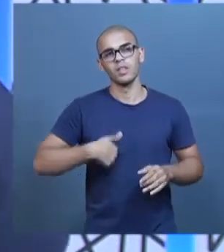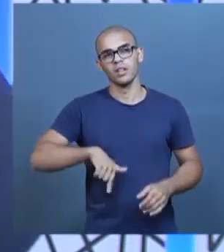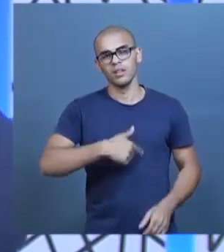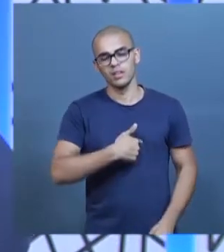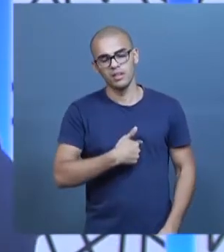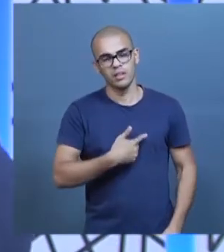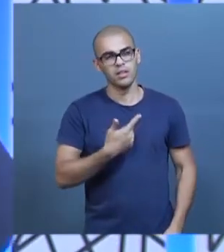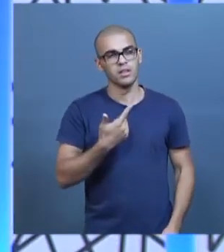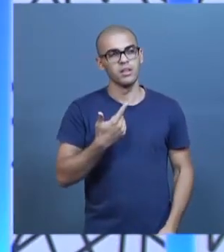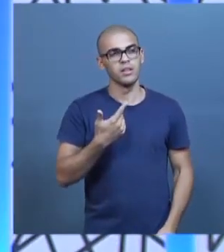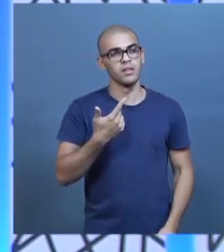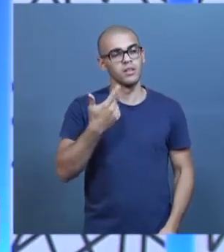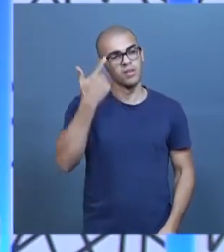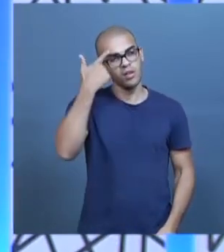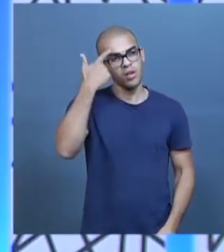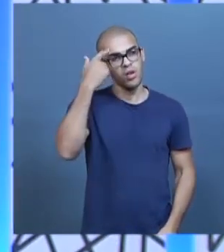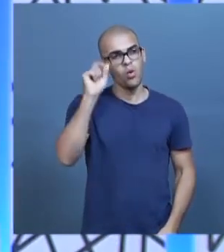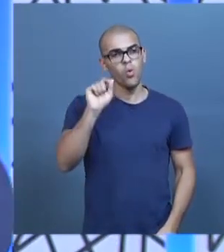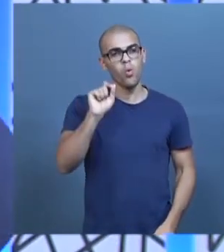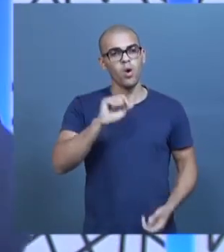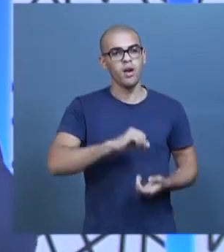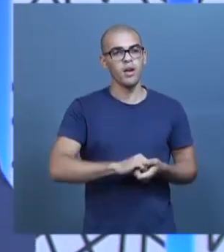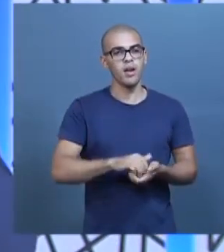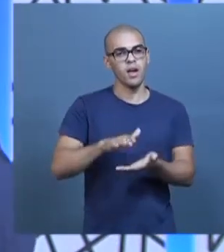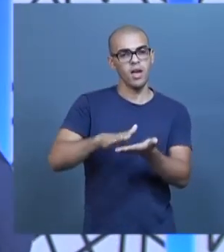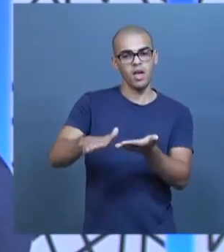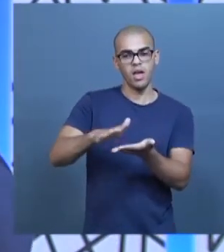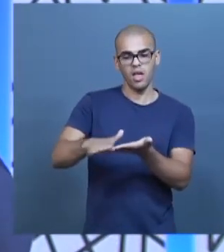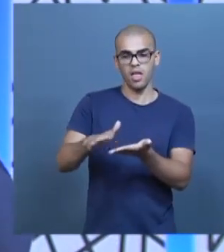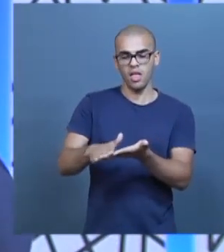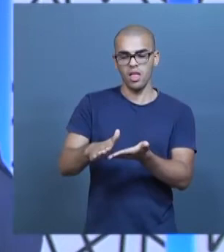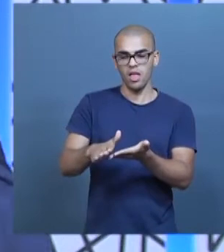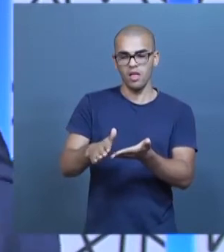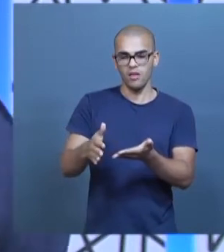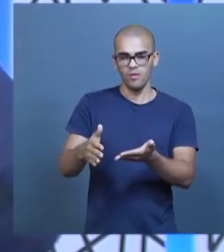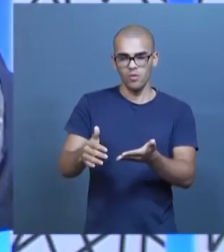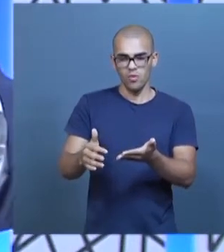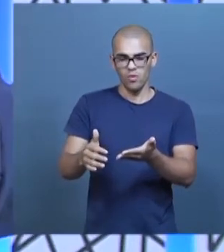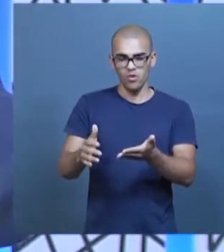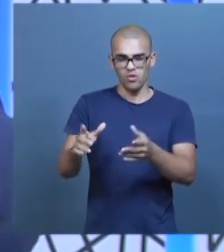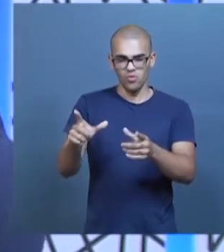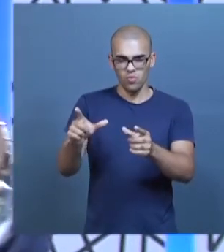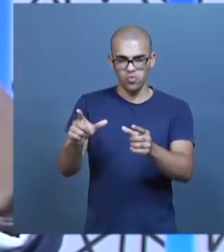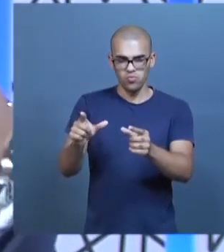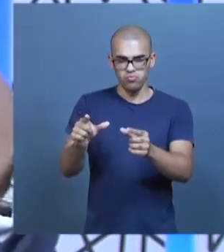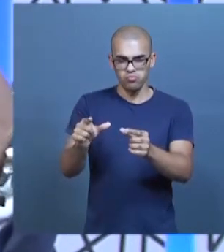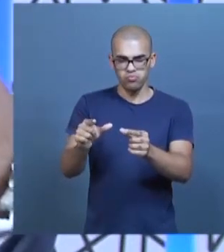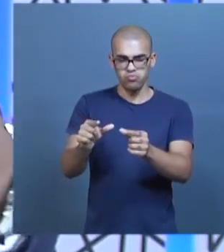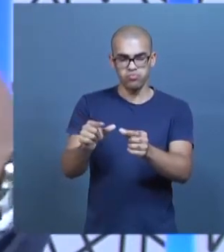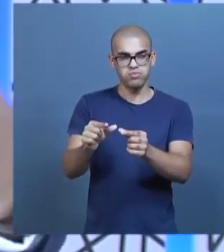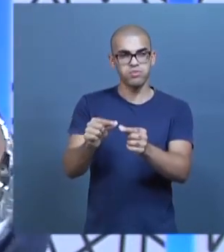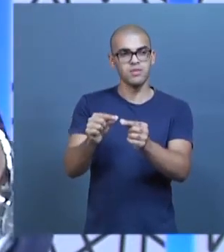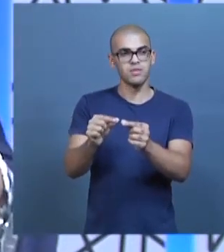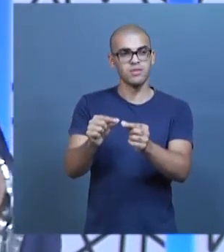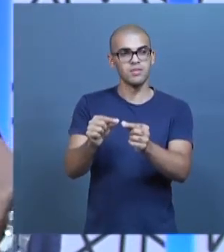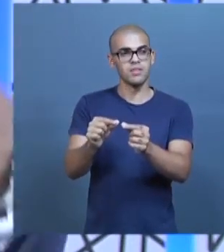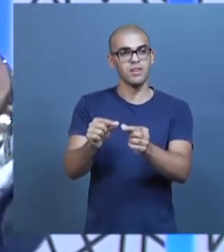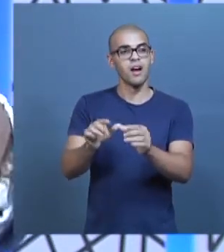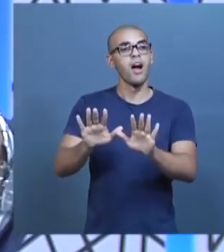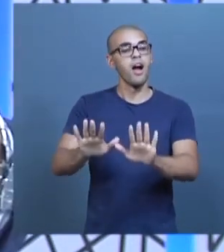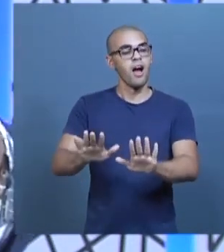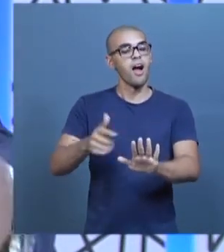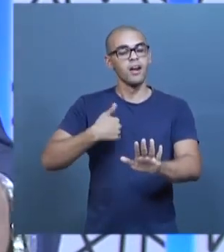nós equacionássemos o gasto público, talvez aparecessem as luzes para a gente